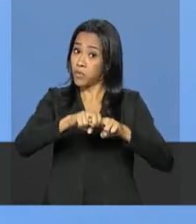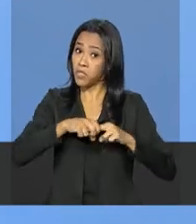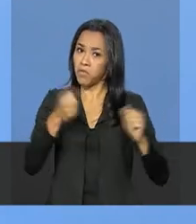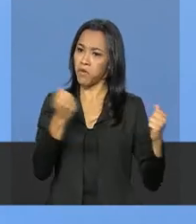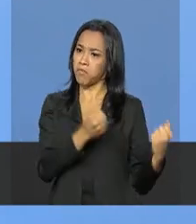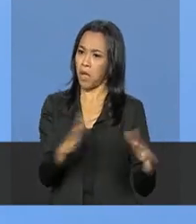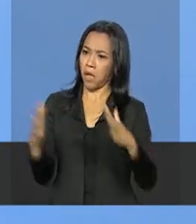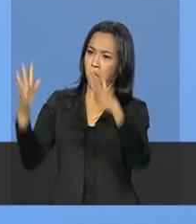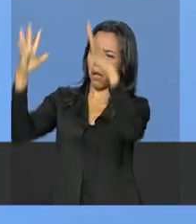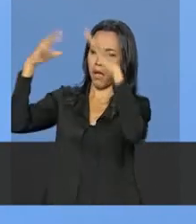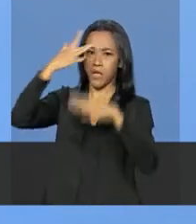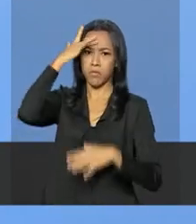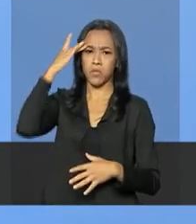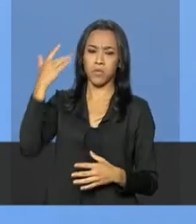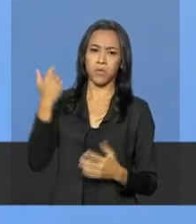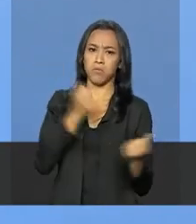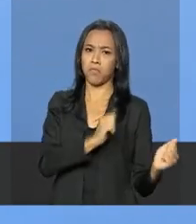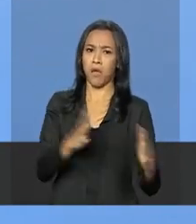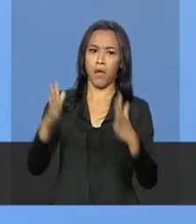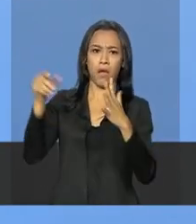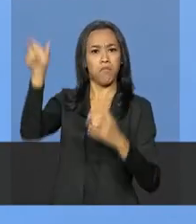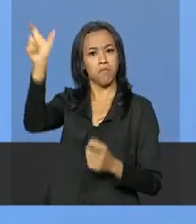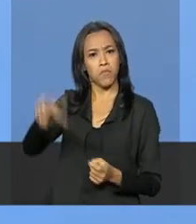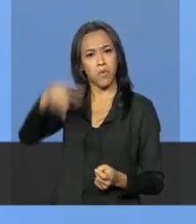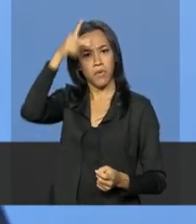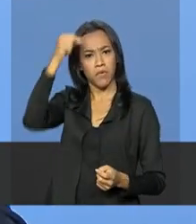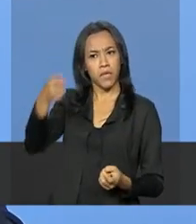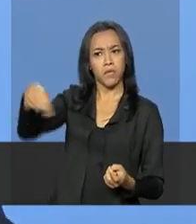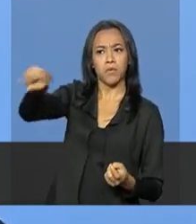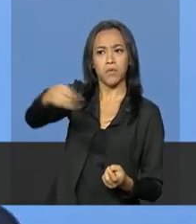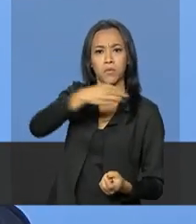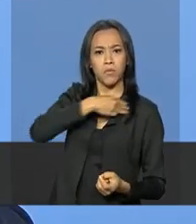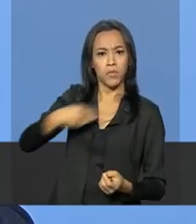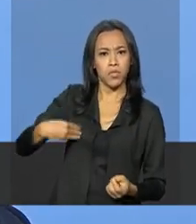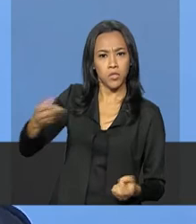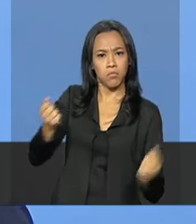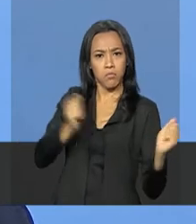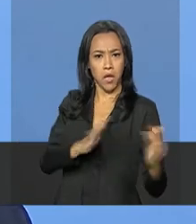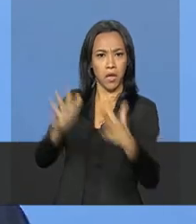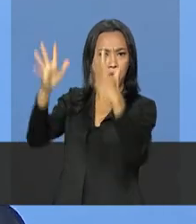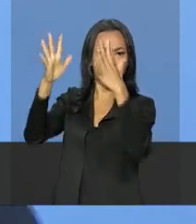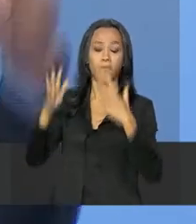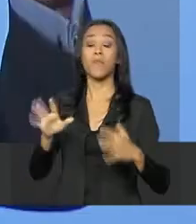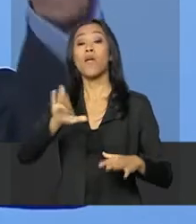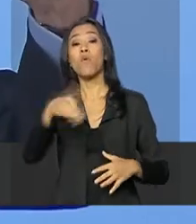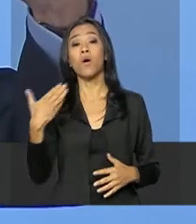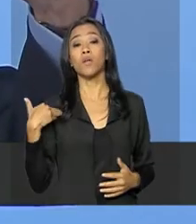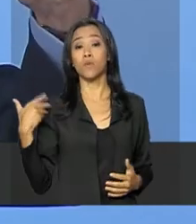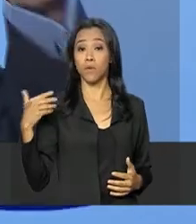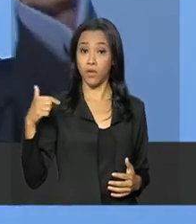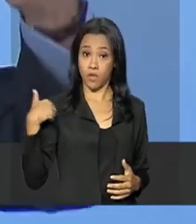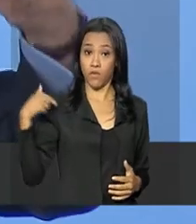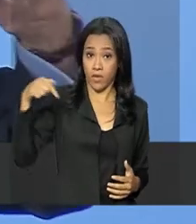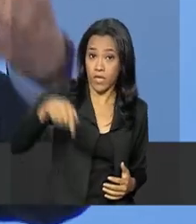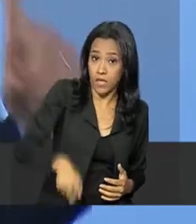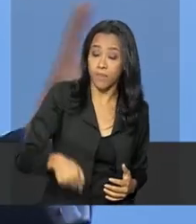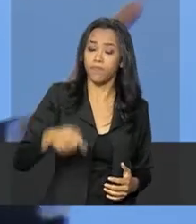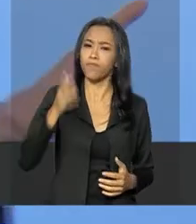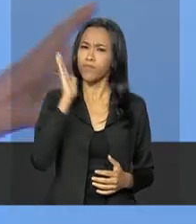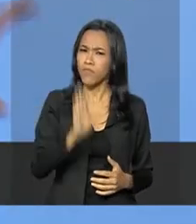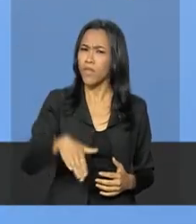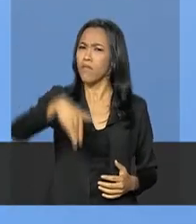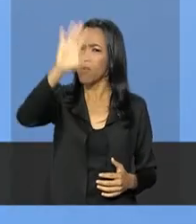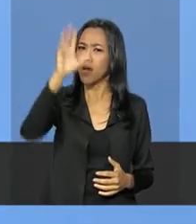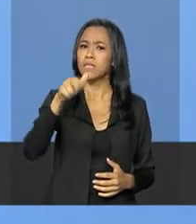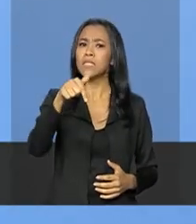tão aplaudido e eu me sinto assim confortável e segundo quando estou aqui quando vêem nessa entrega e olha nós entregamos mais de